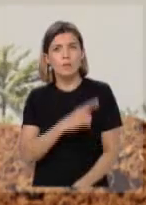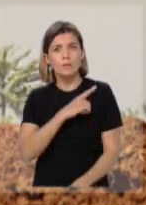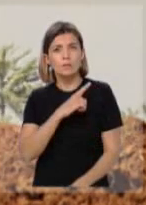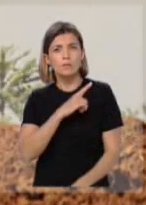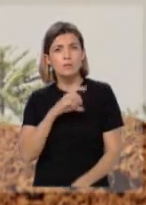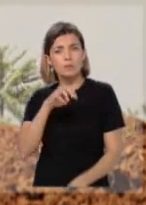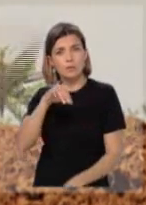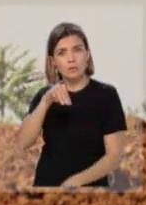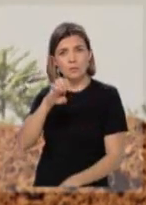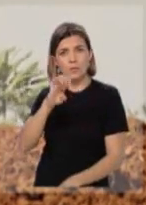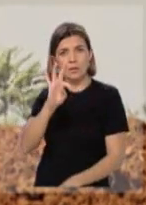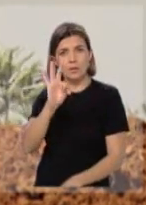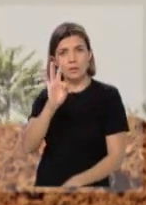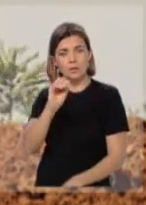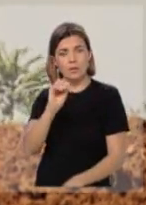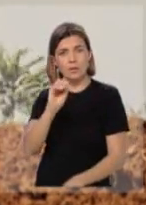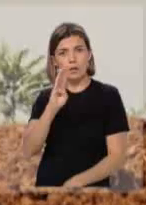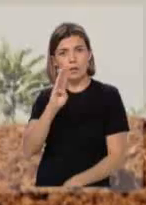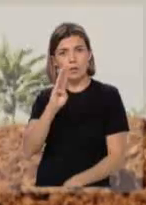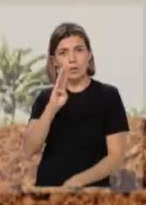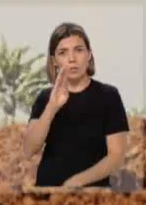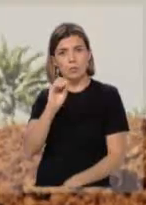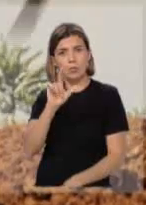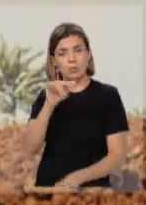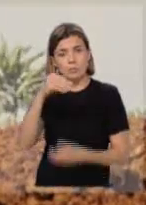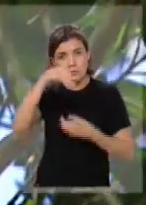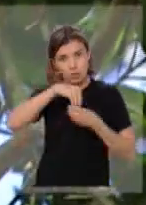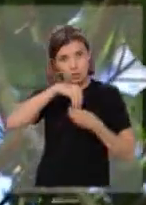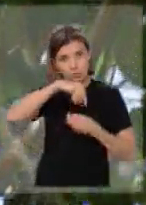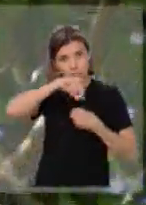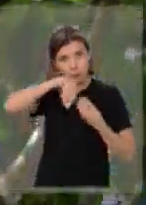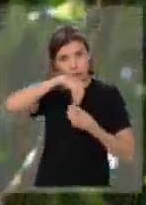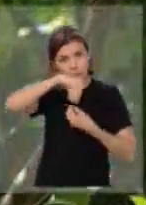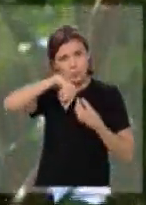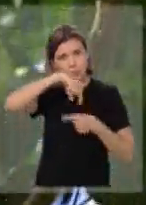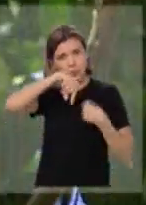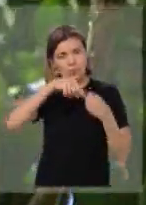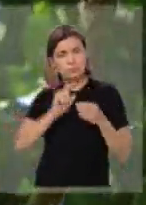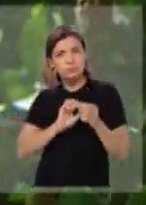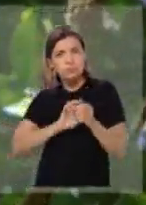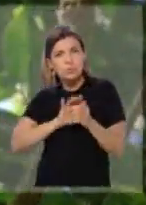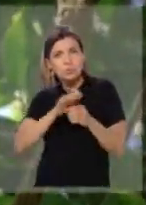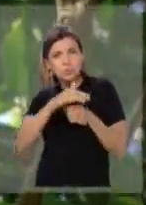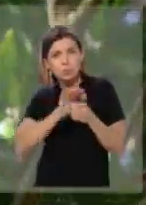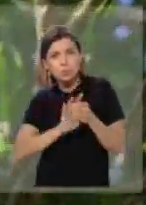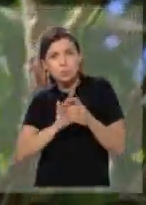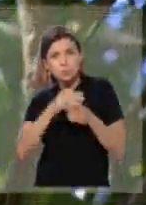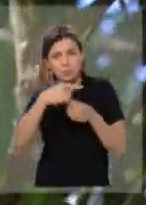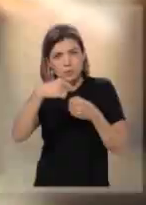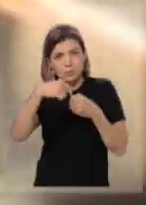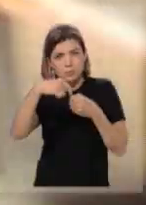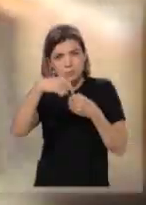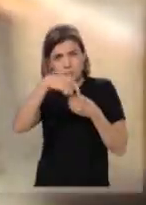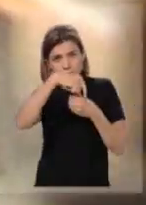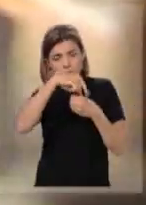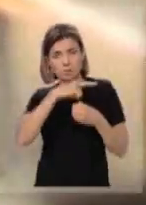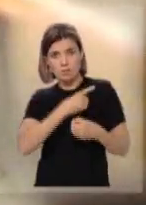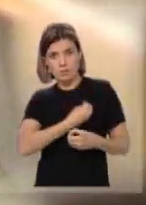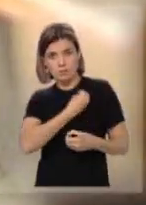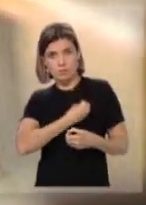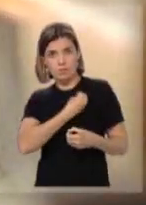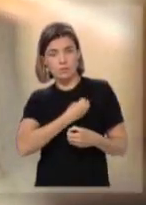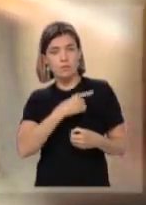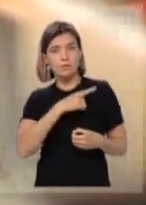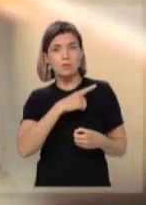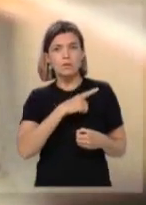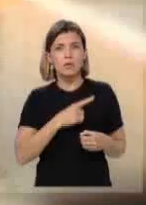O metabolismo é o conjunto de todas as reações químicas que ocorrem dentro da célula. É através dele que